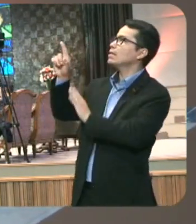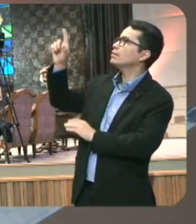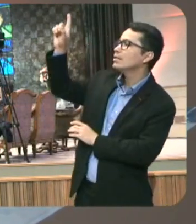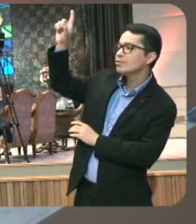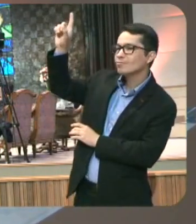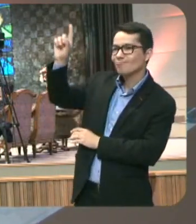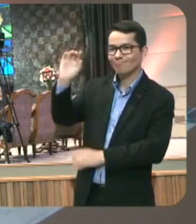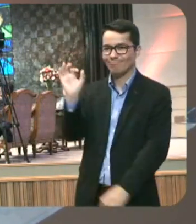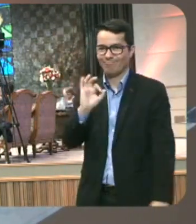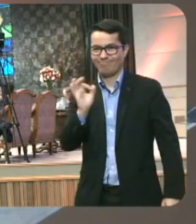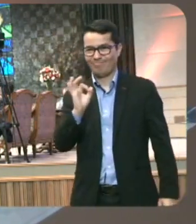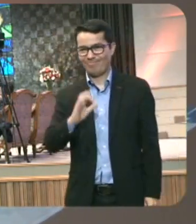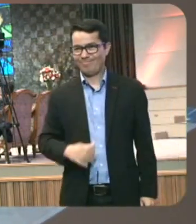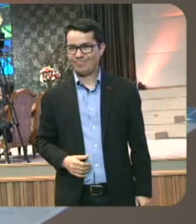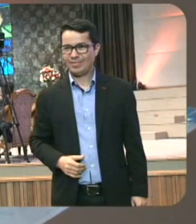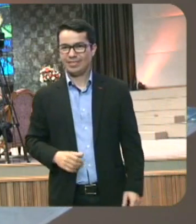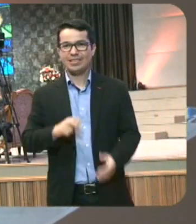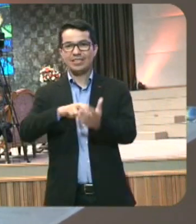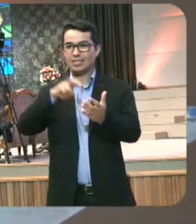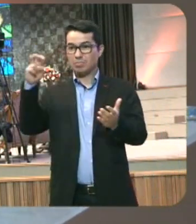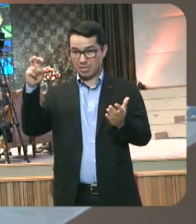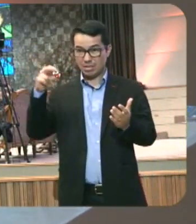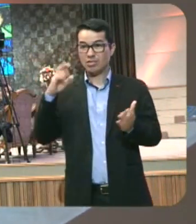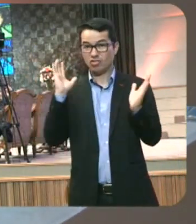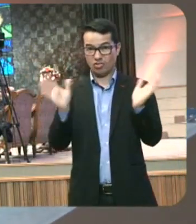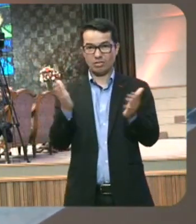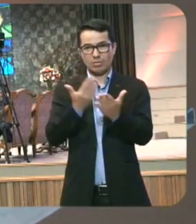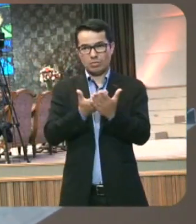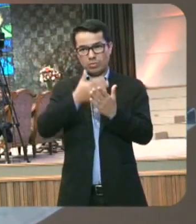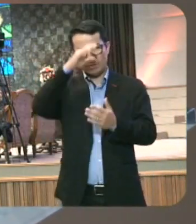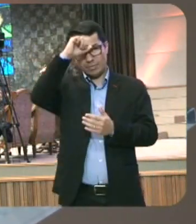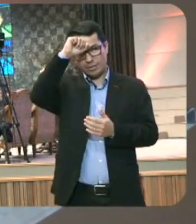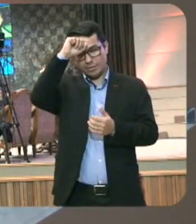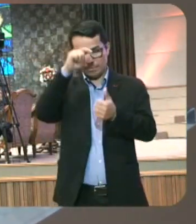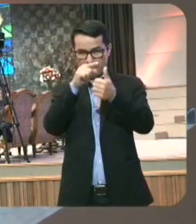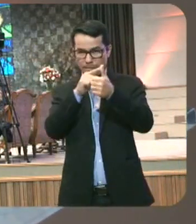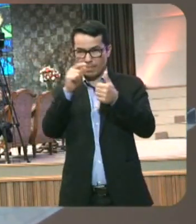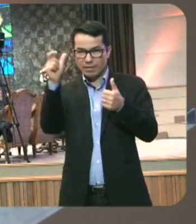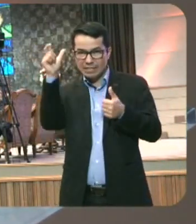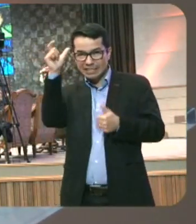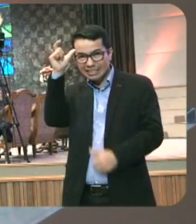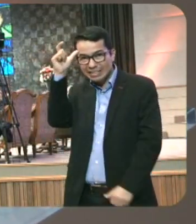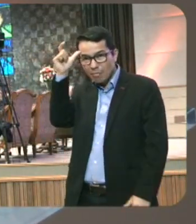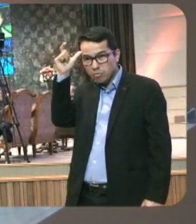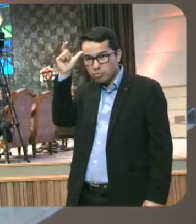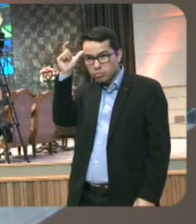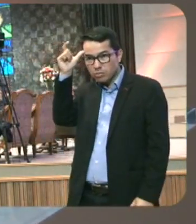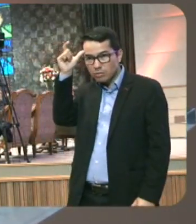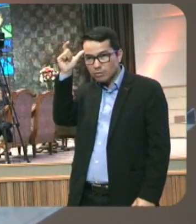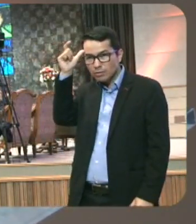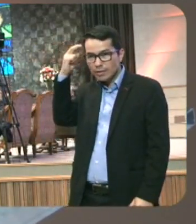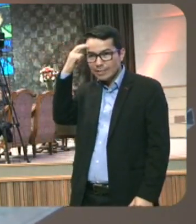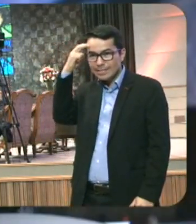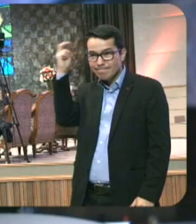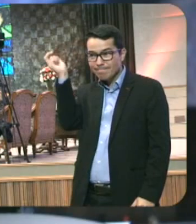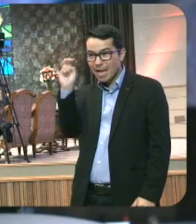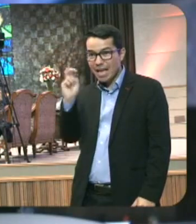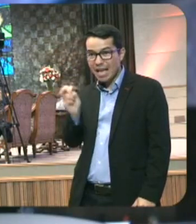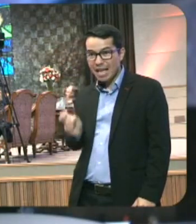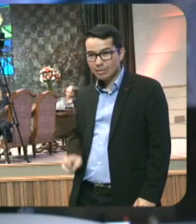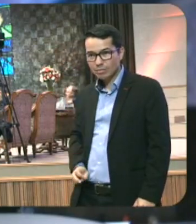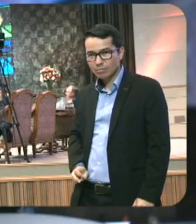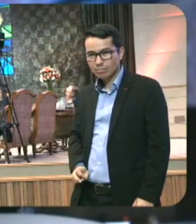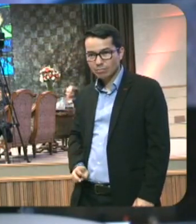interessantes. A primeira delas, que o diabo, ele é astuto,